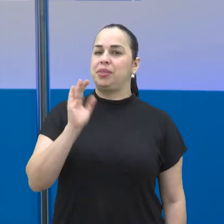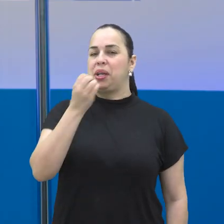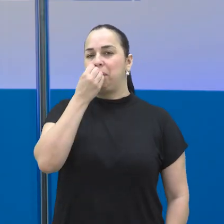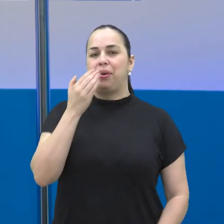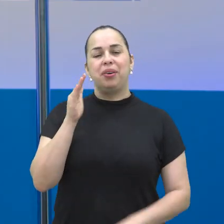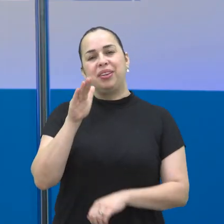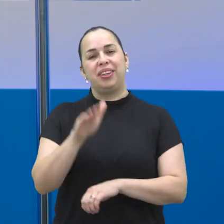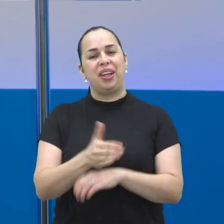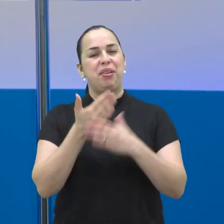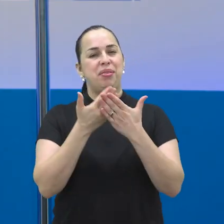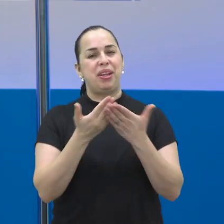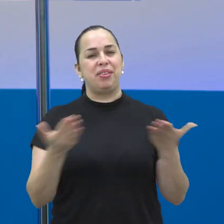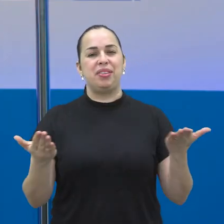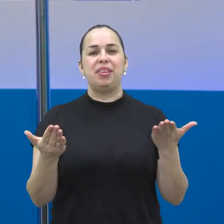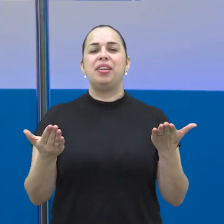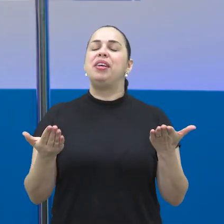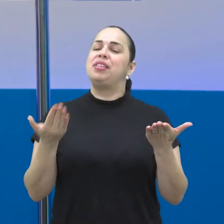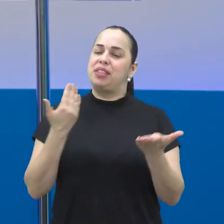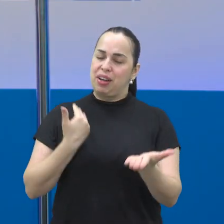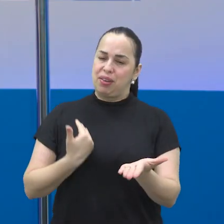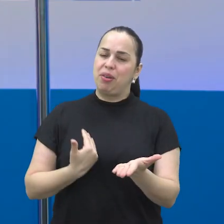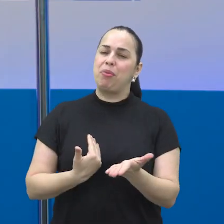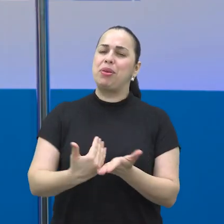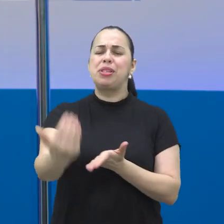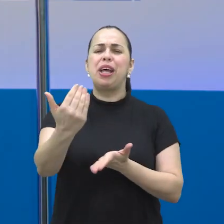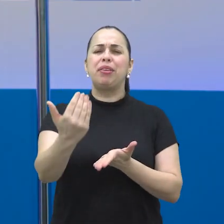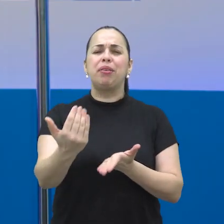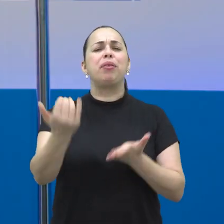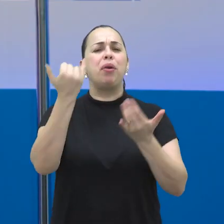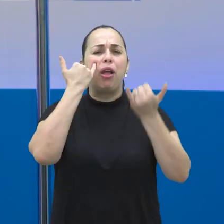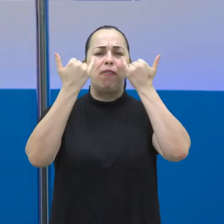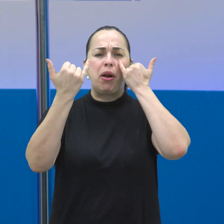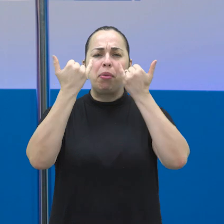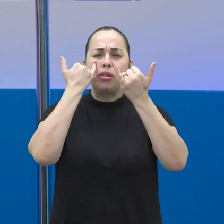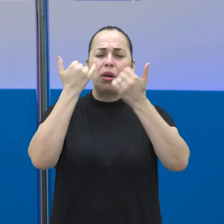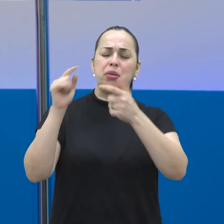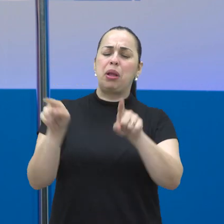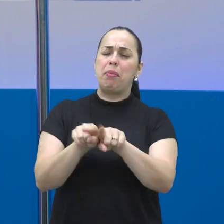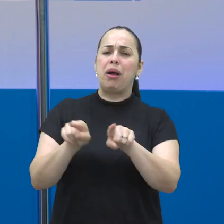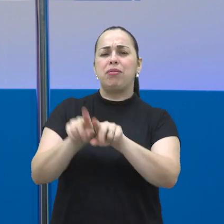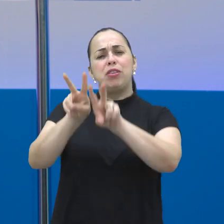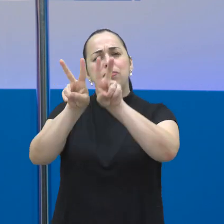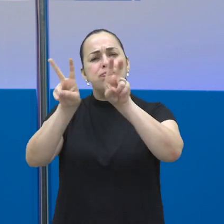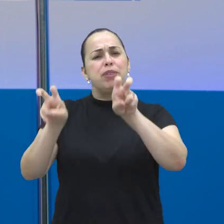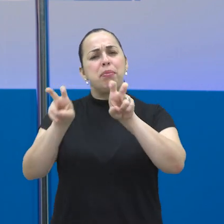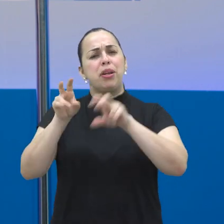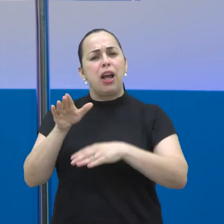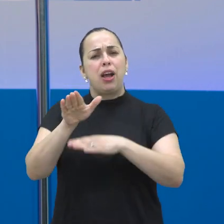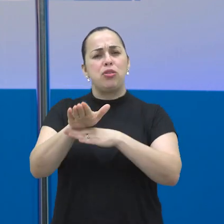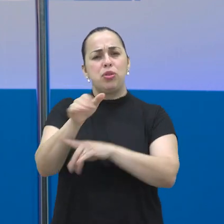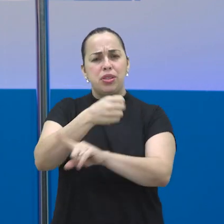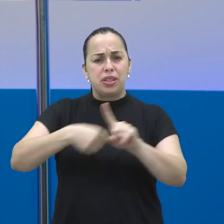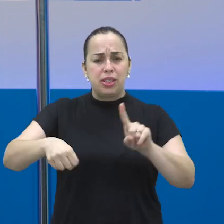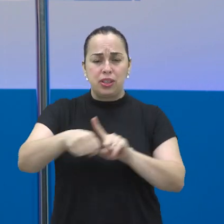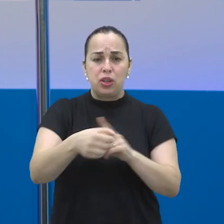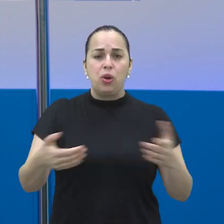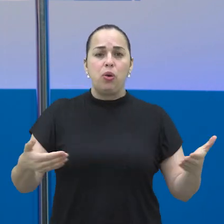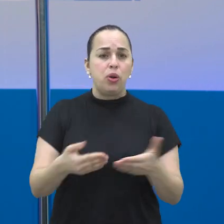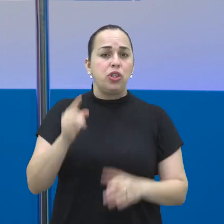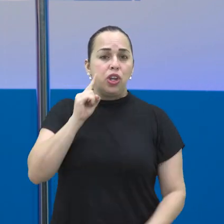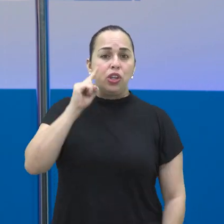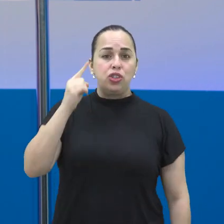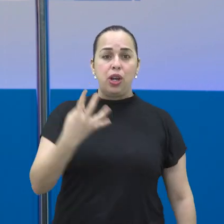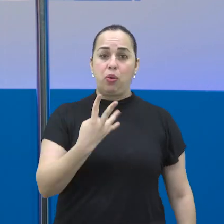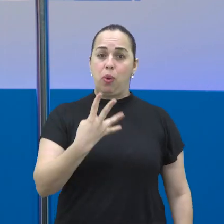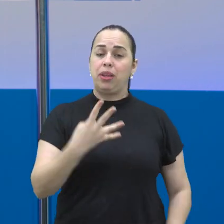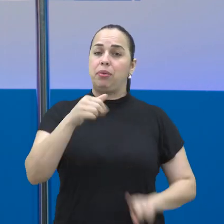Olá, muito boa tarde para você. Estamos chegando com informação e prestação de serviço nesta segunda-feira, dia 4 de